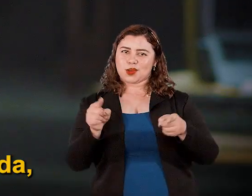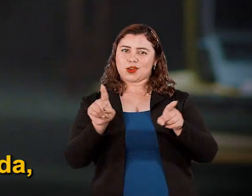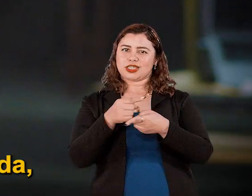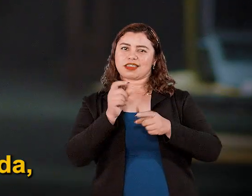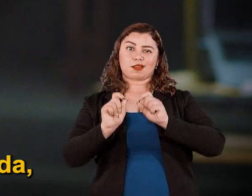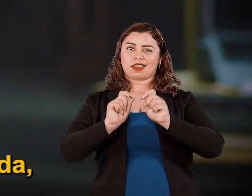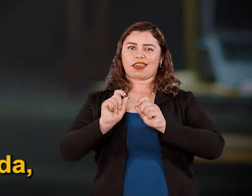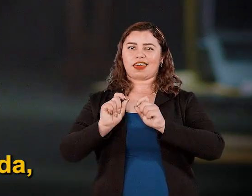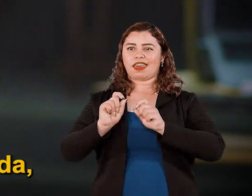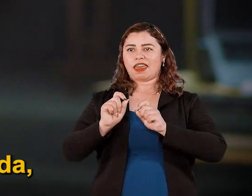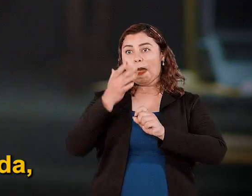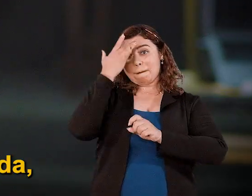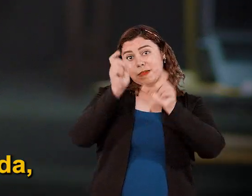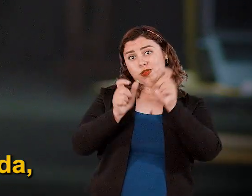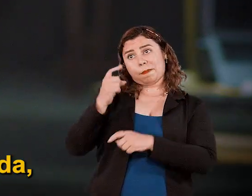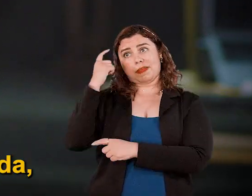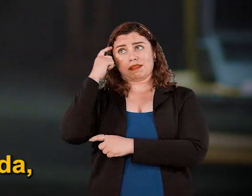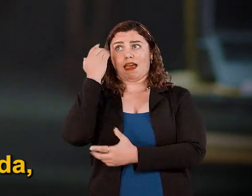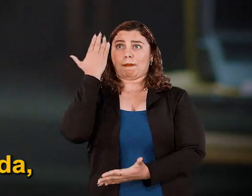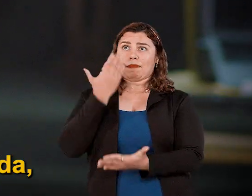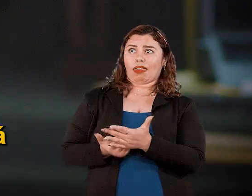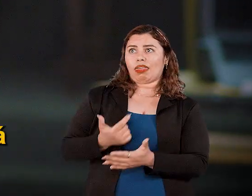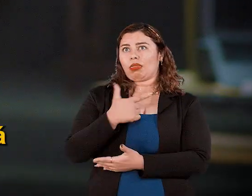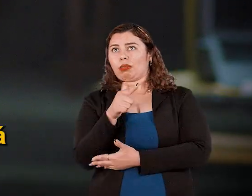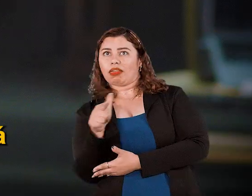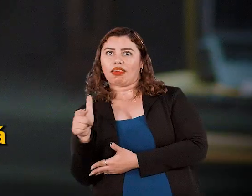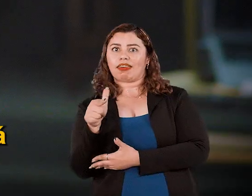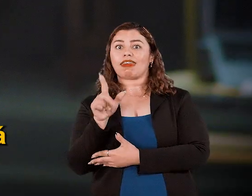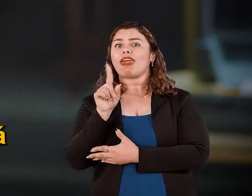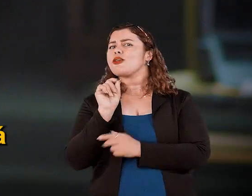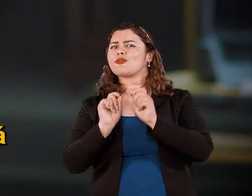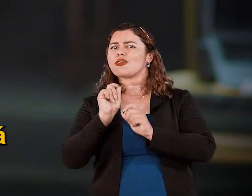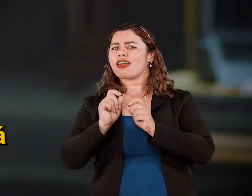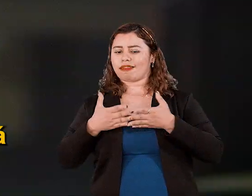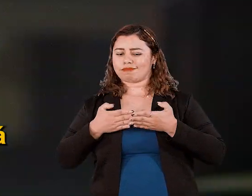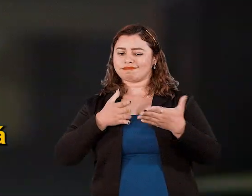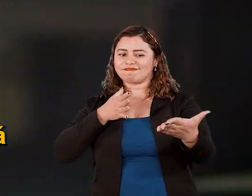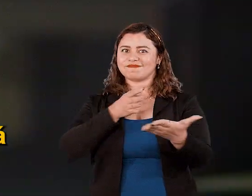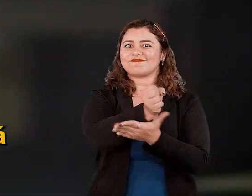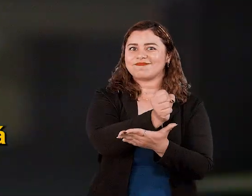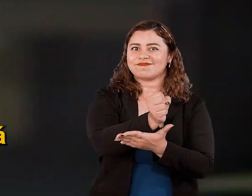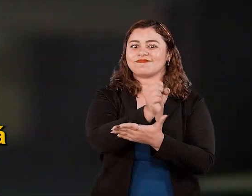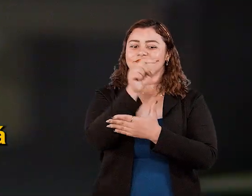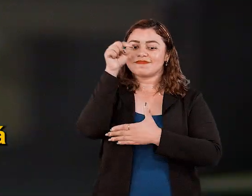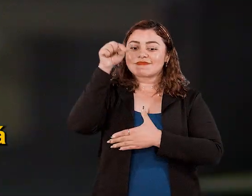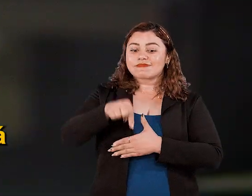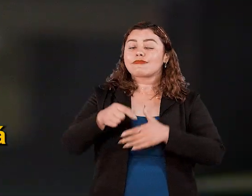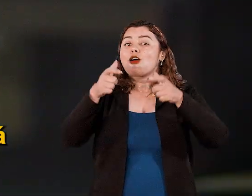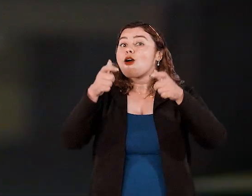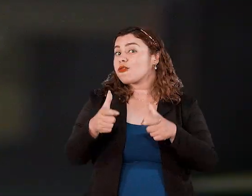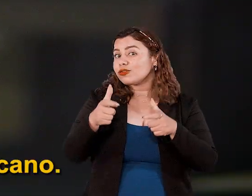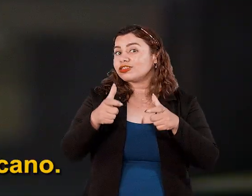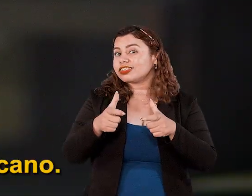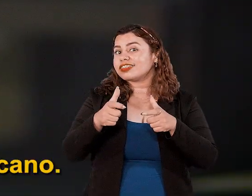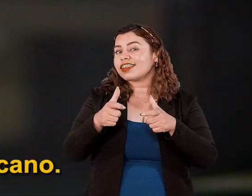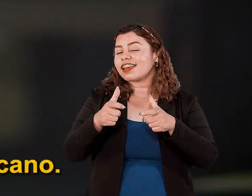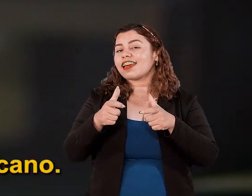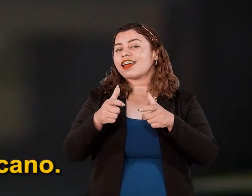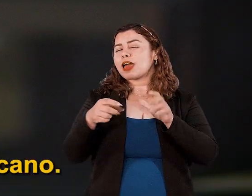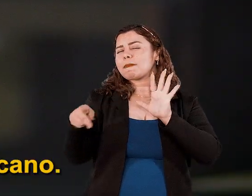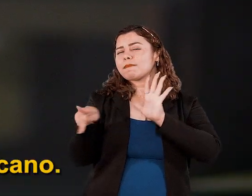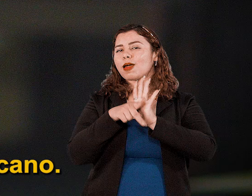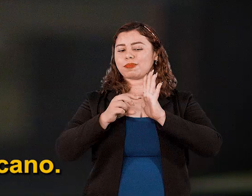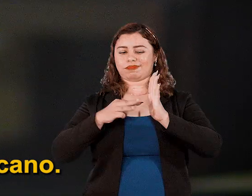a música que todos a consideravam perdida, que é a retomada de Corumbá, nesta casa, nesse templo da cultura